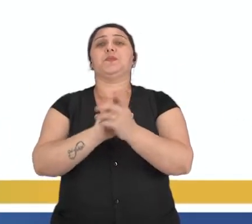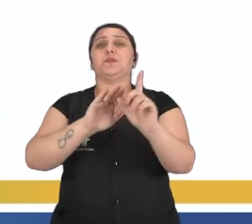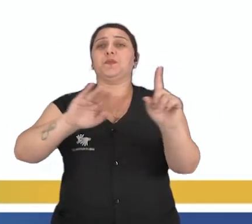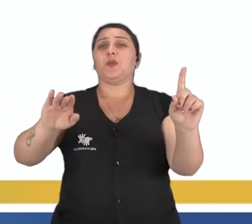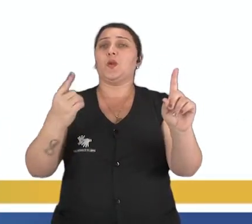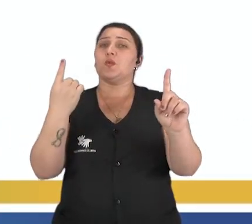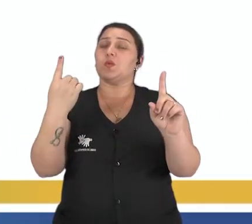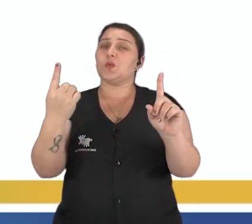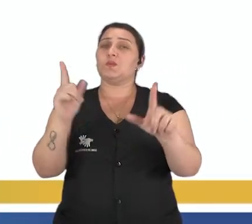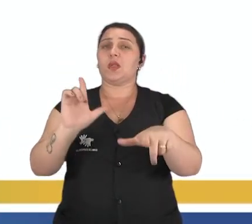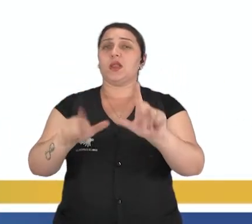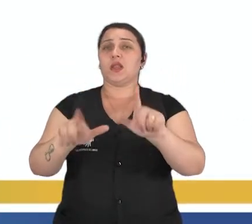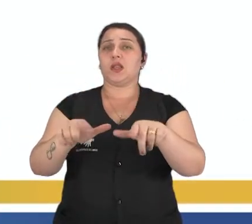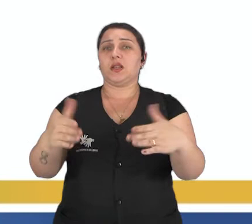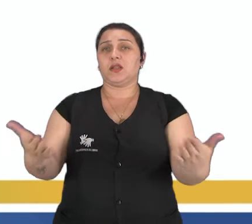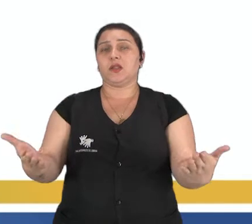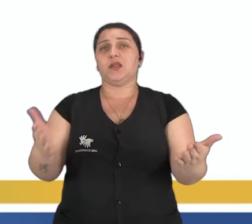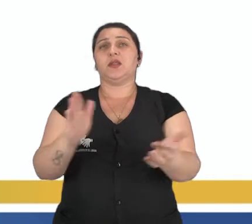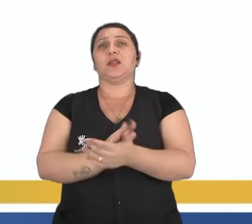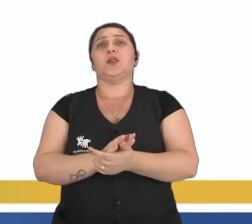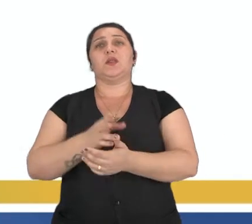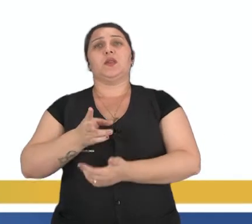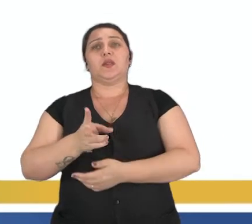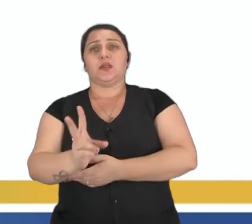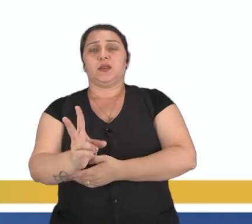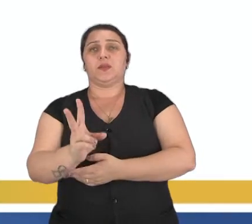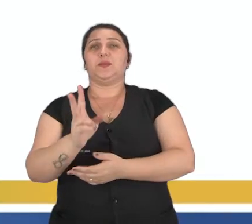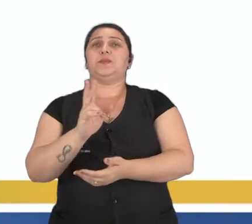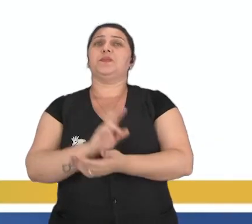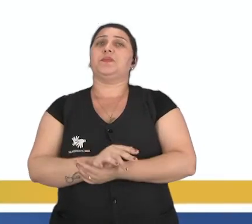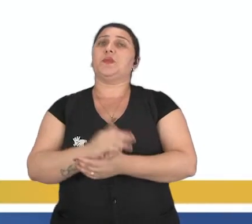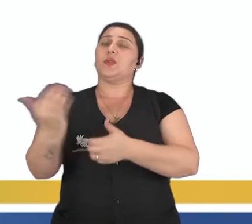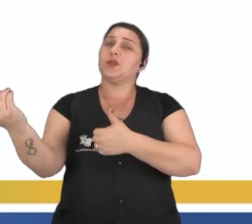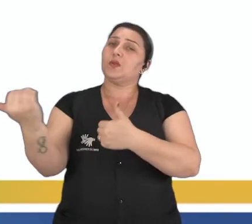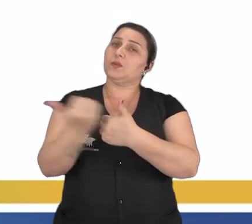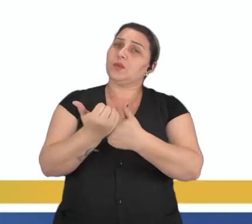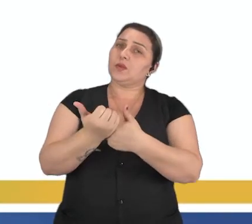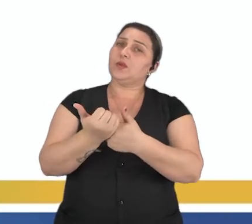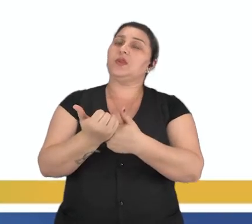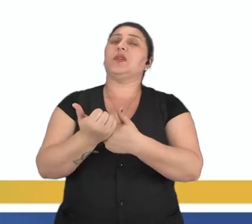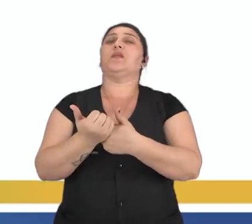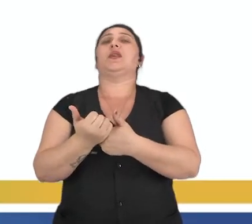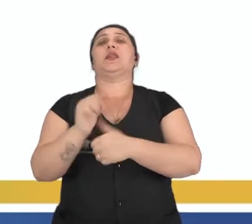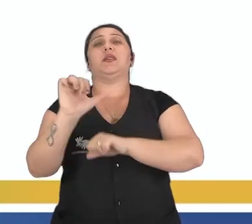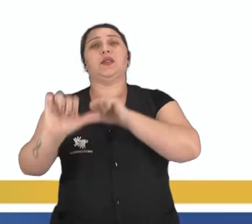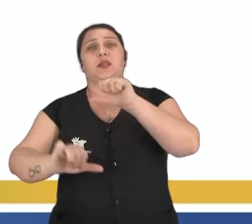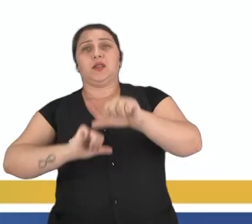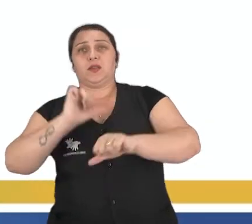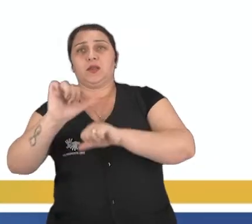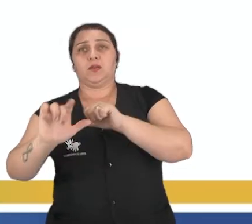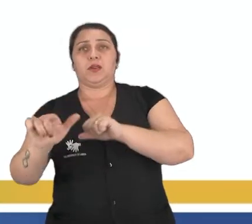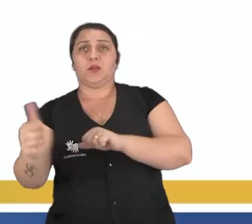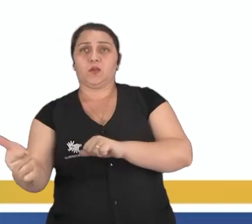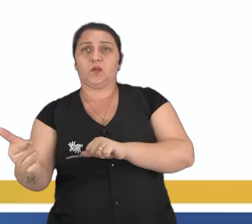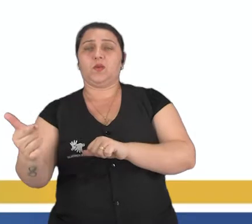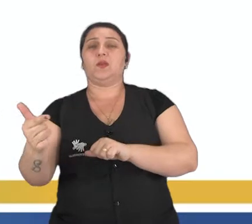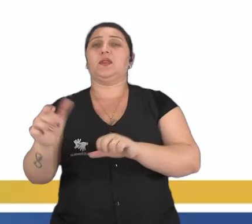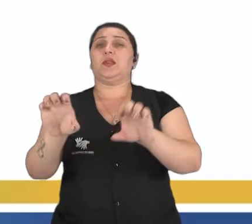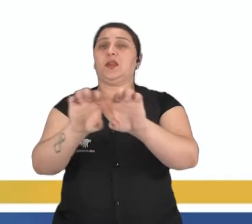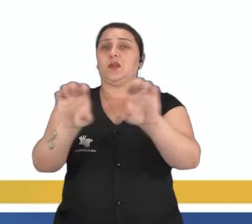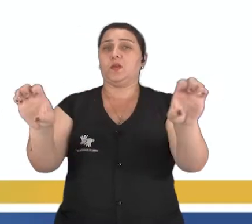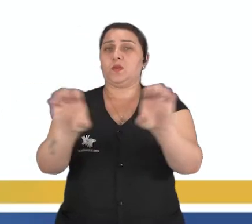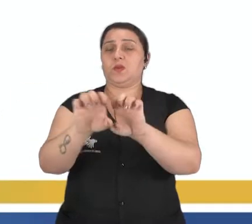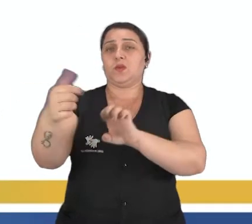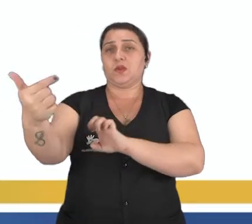das incógnitas. Em seguida, com essa substituição, a gente vai transformar a outra equação em uma